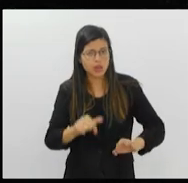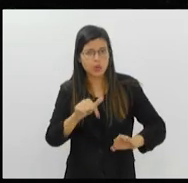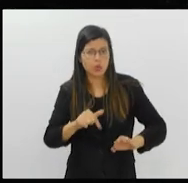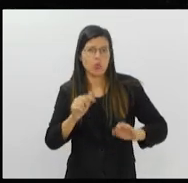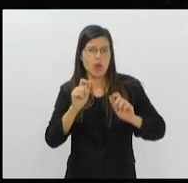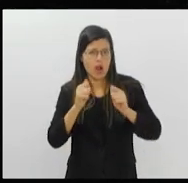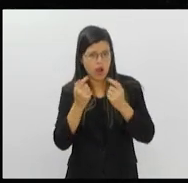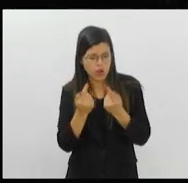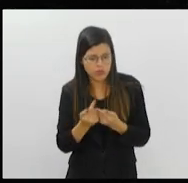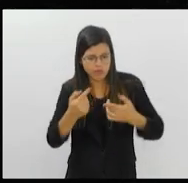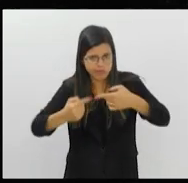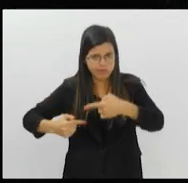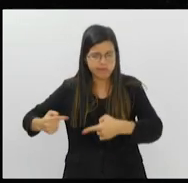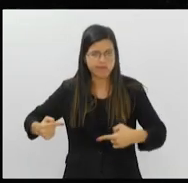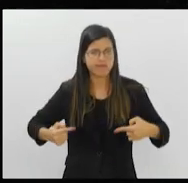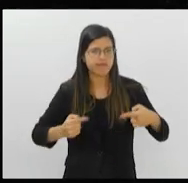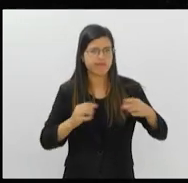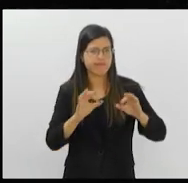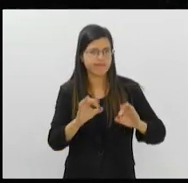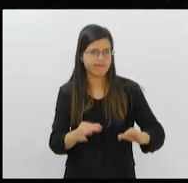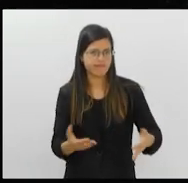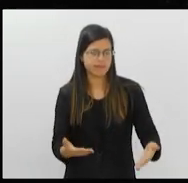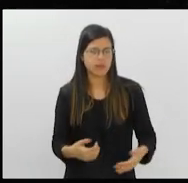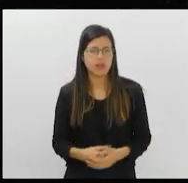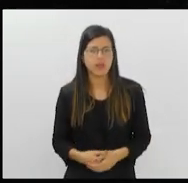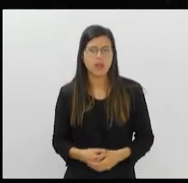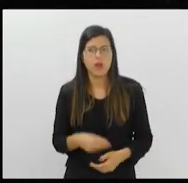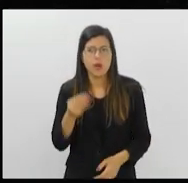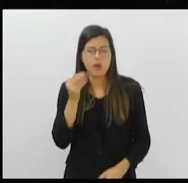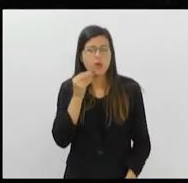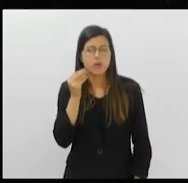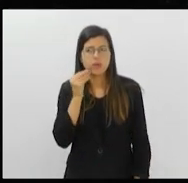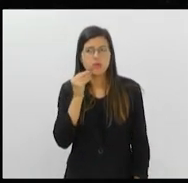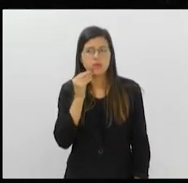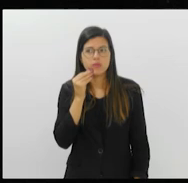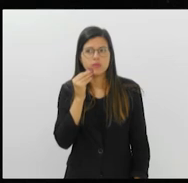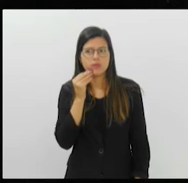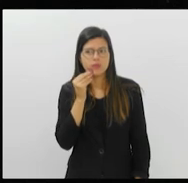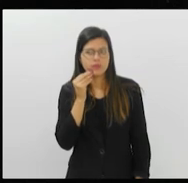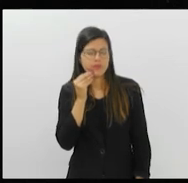faço parte. É claro que não é,